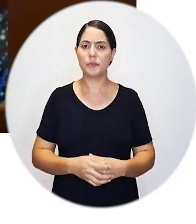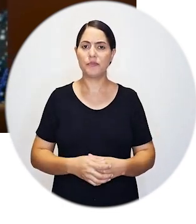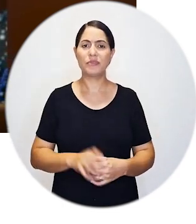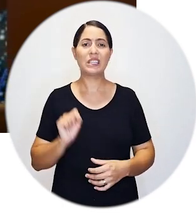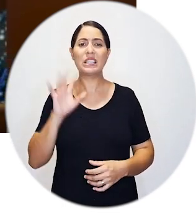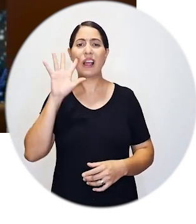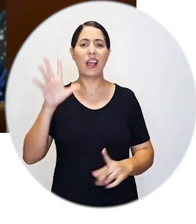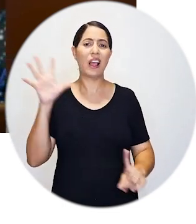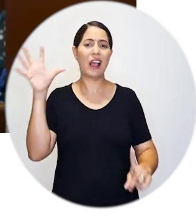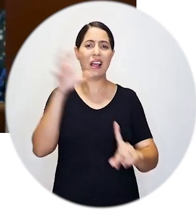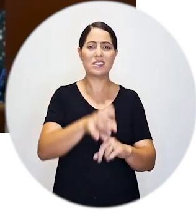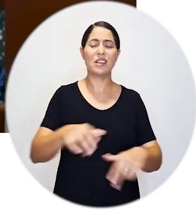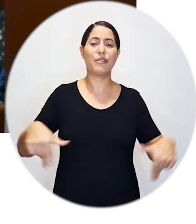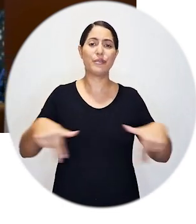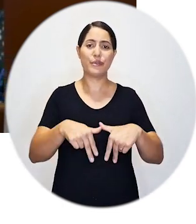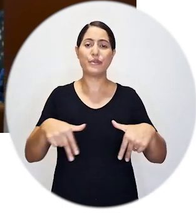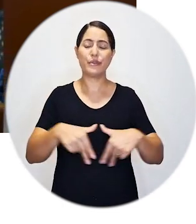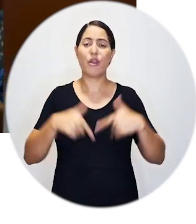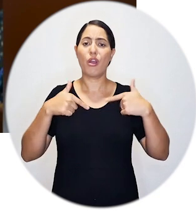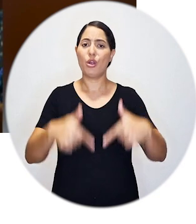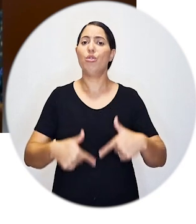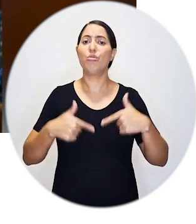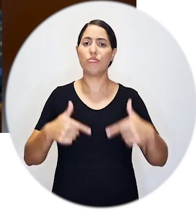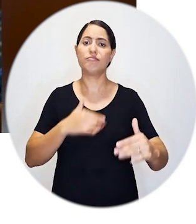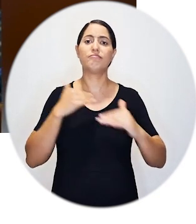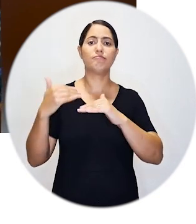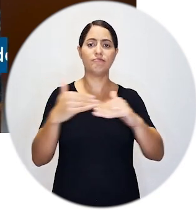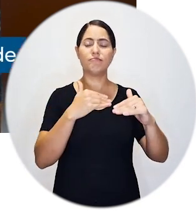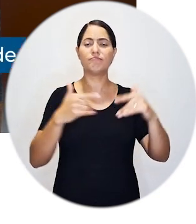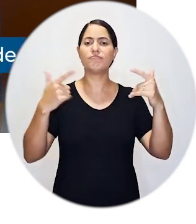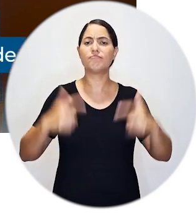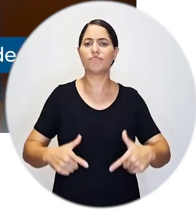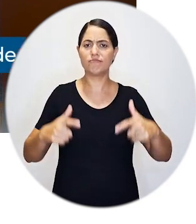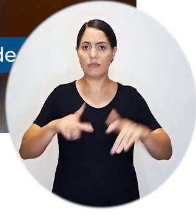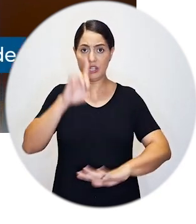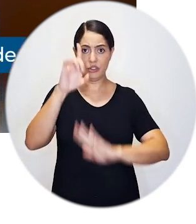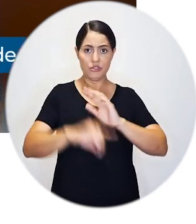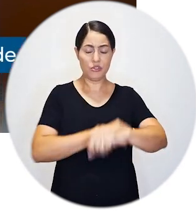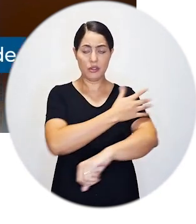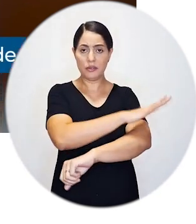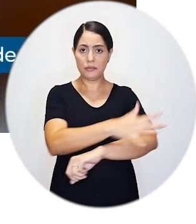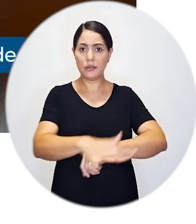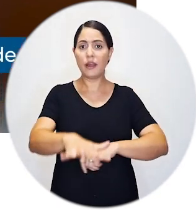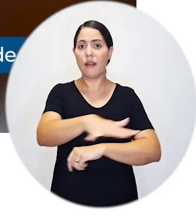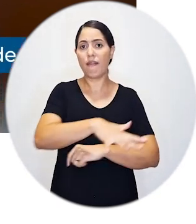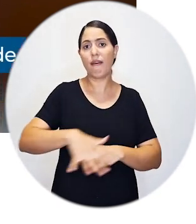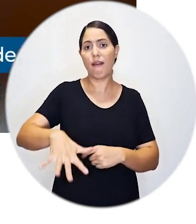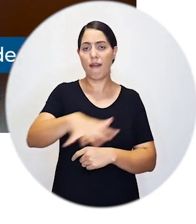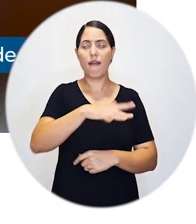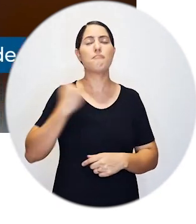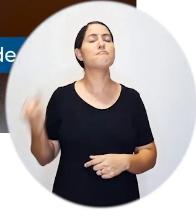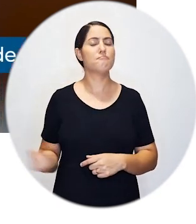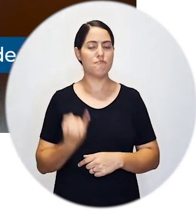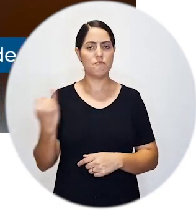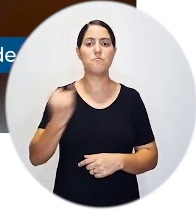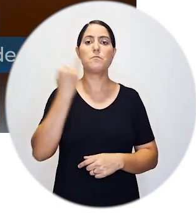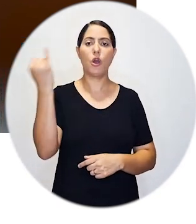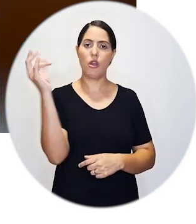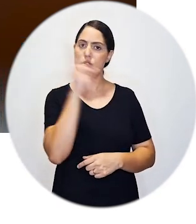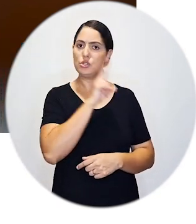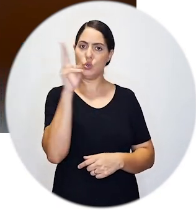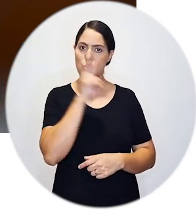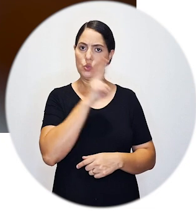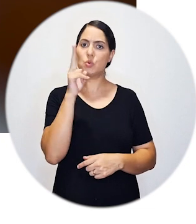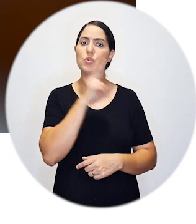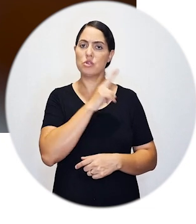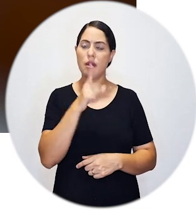combater o assédio, lutar pela igualdade de gênero e valorizar a representatividade nos espaços de direito marítimo e portuário é de extrema importância